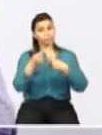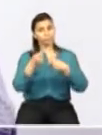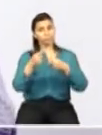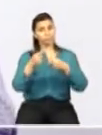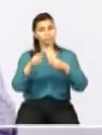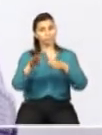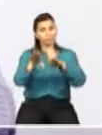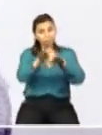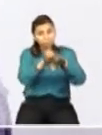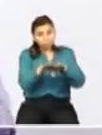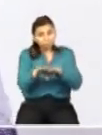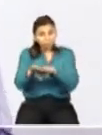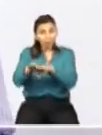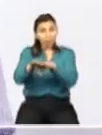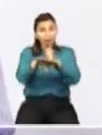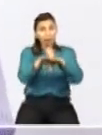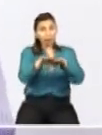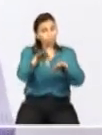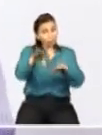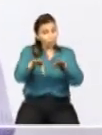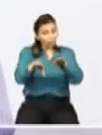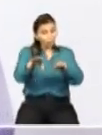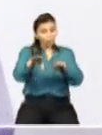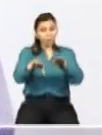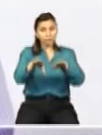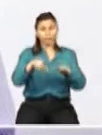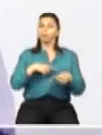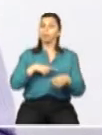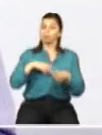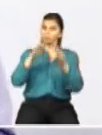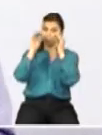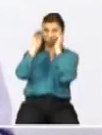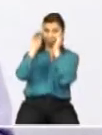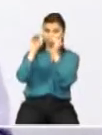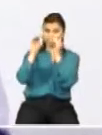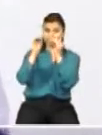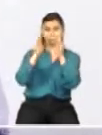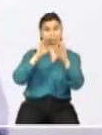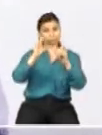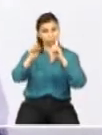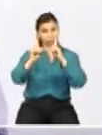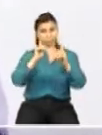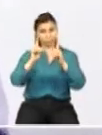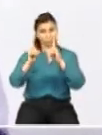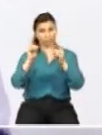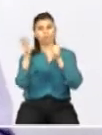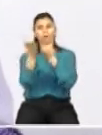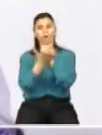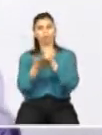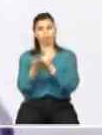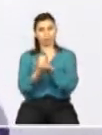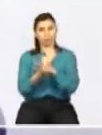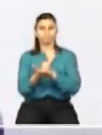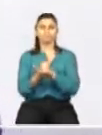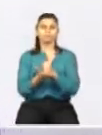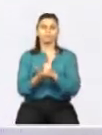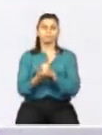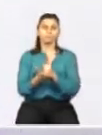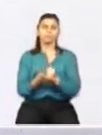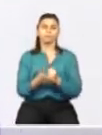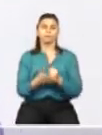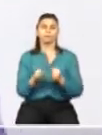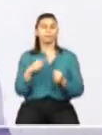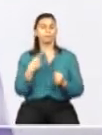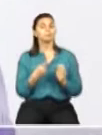equilibrada, a participação onde existe respeito e o diálogo. Isso é fundamental para que nós, então,